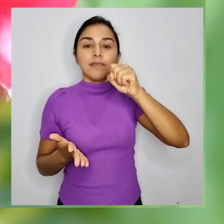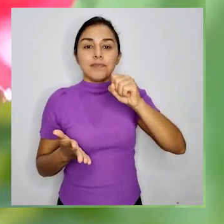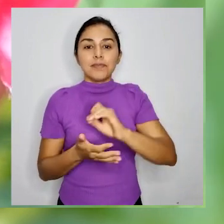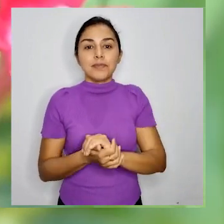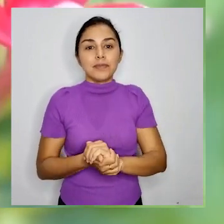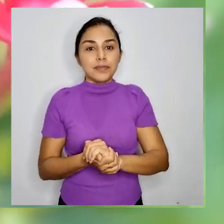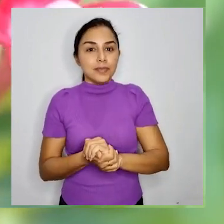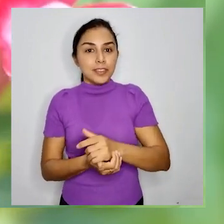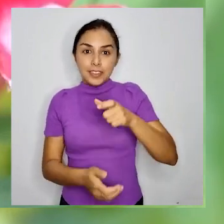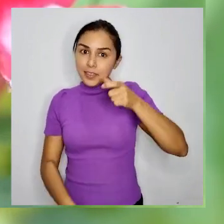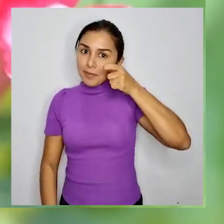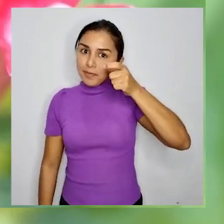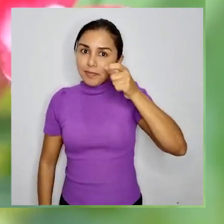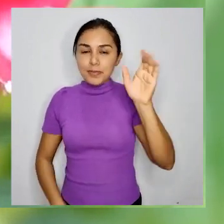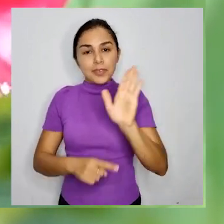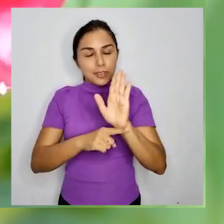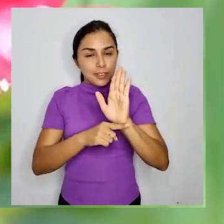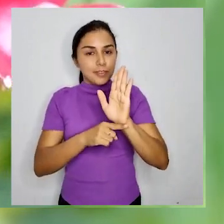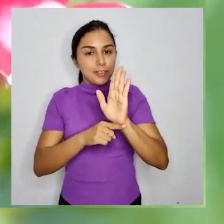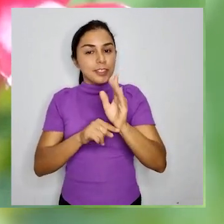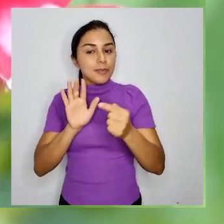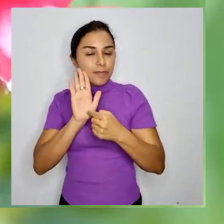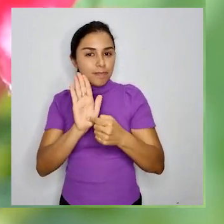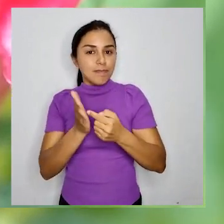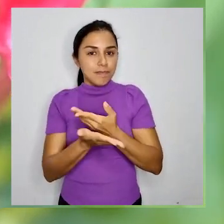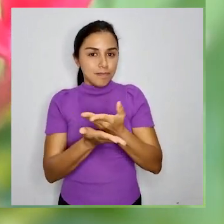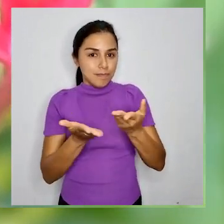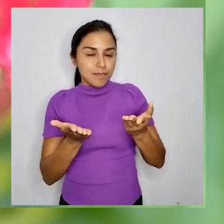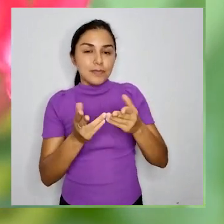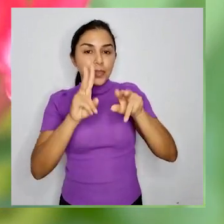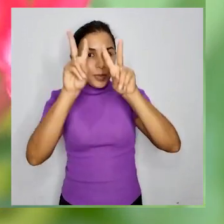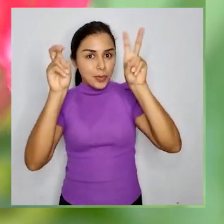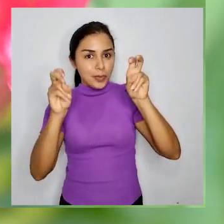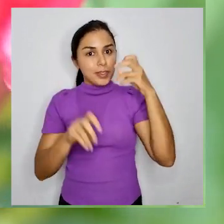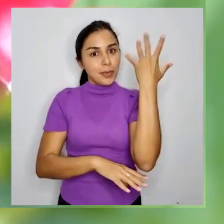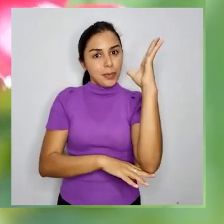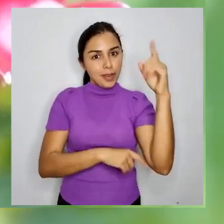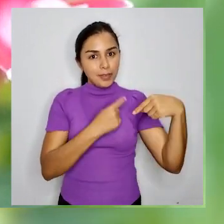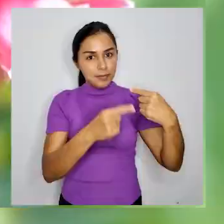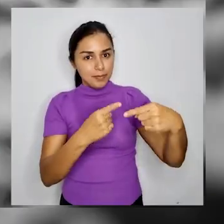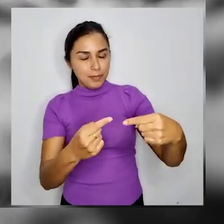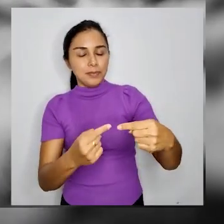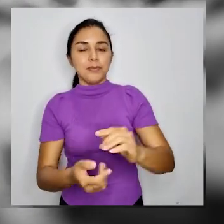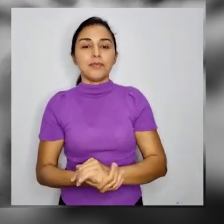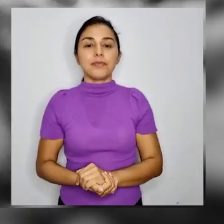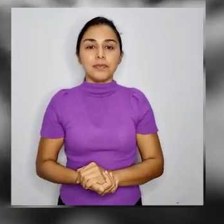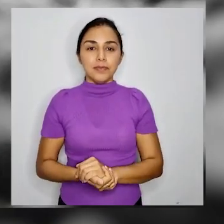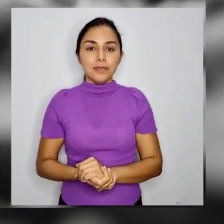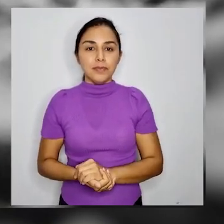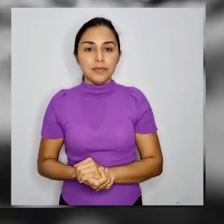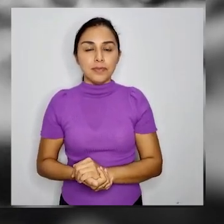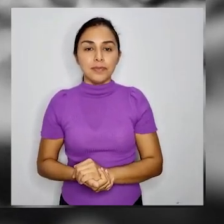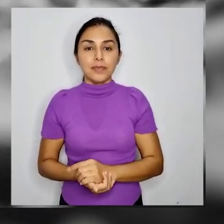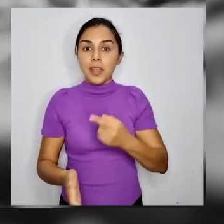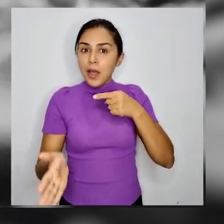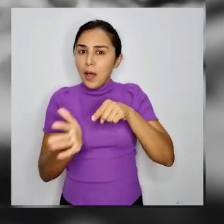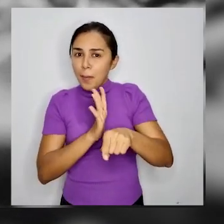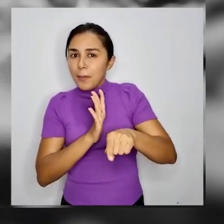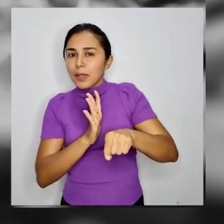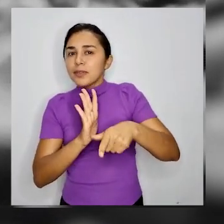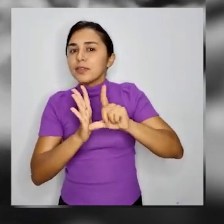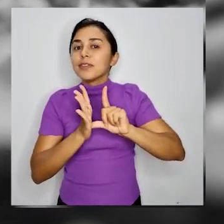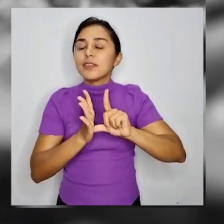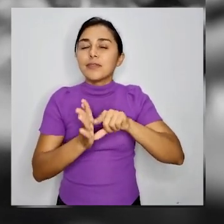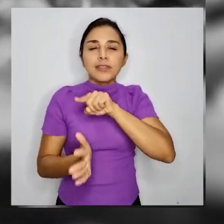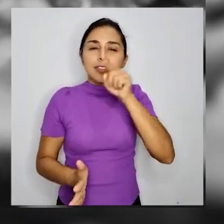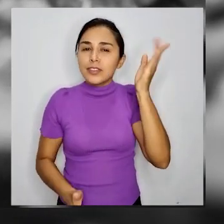se interessar pelo vídeo que deixamos aqui em cima sobre a reprodução das plantas. E voltando à pergunta que fizemos antes,